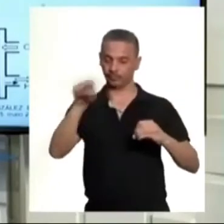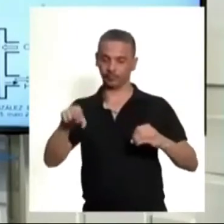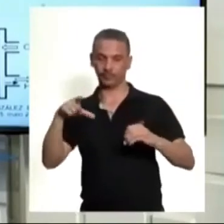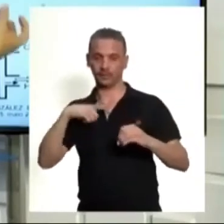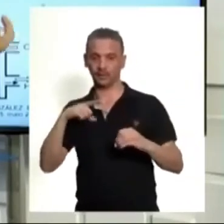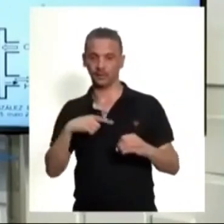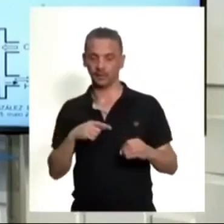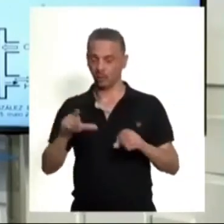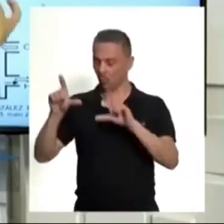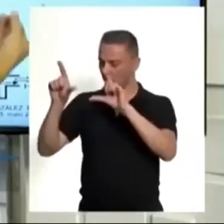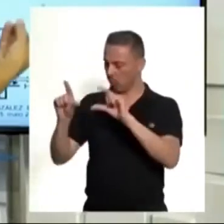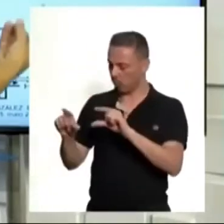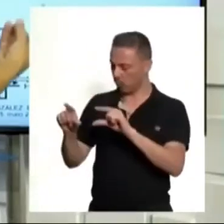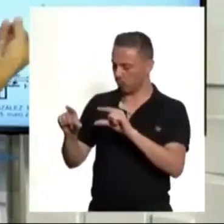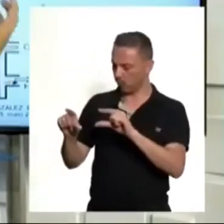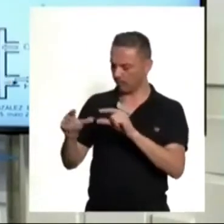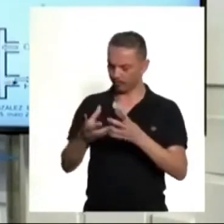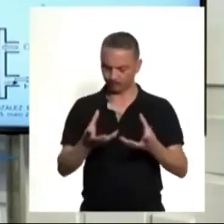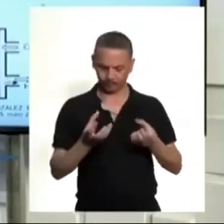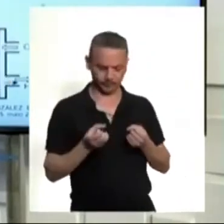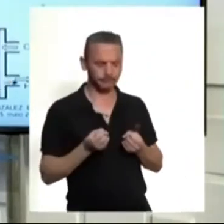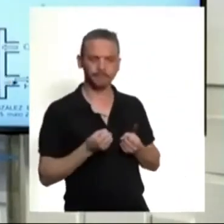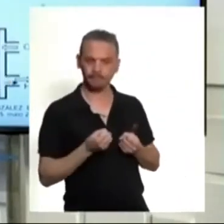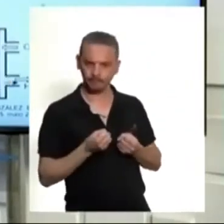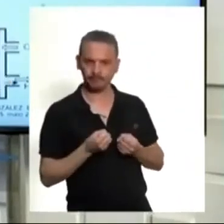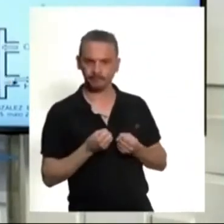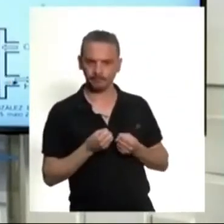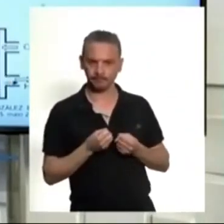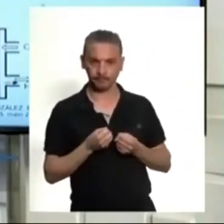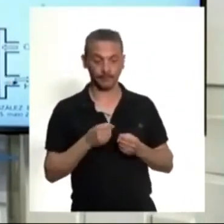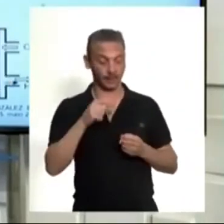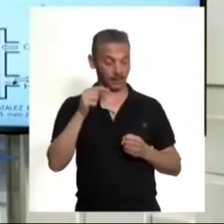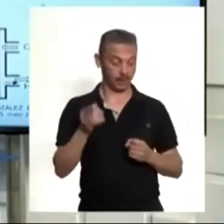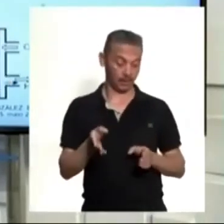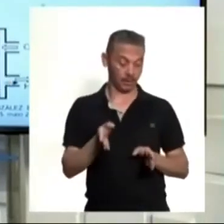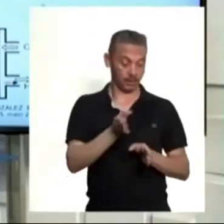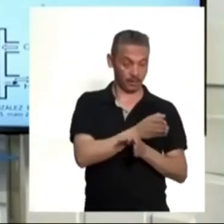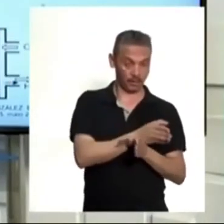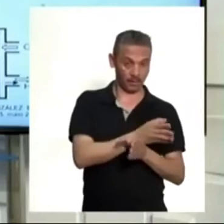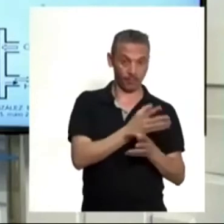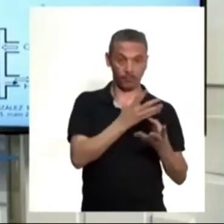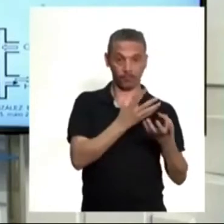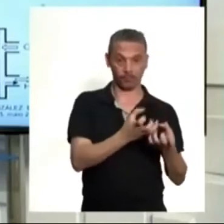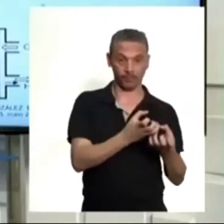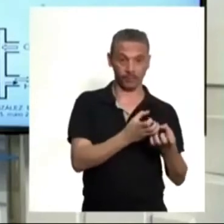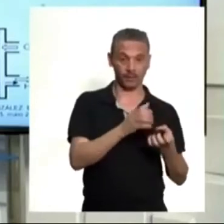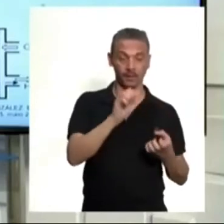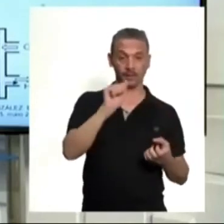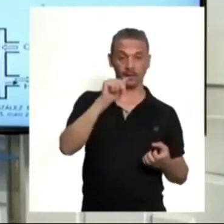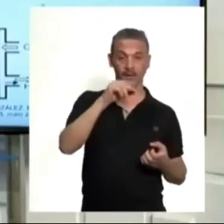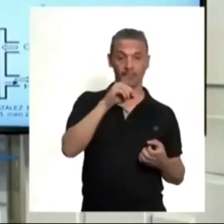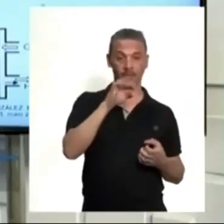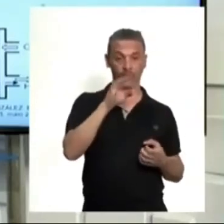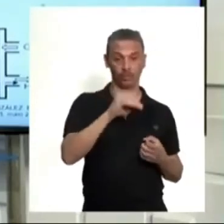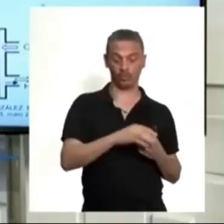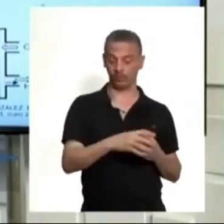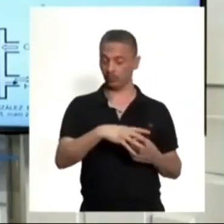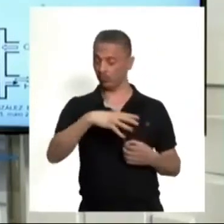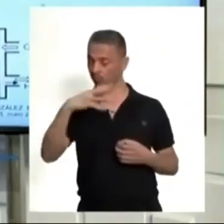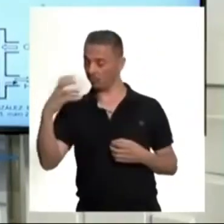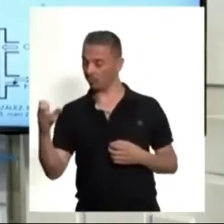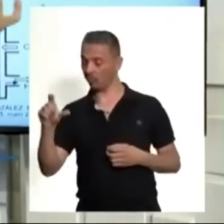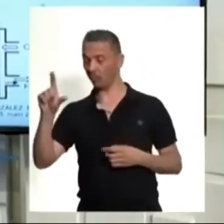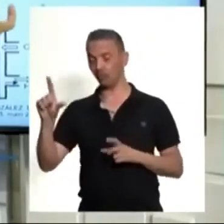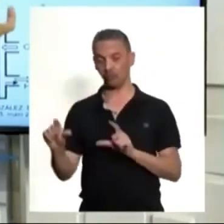Quem reduz, recebe. Então, esse lado está oxidando. Quem oxida no CRAL? O ânodo. Desse lado está